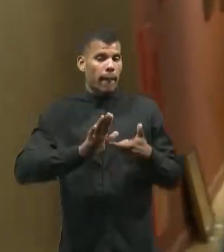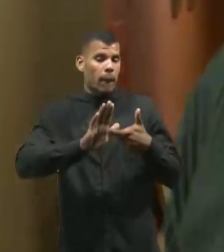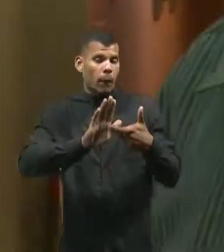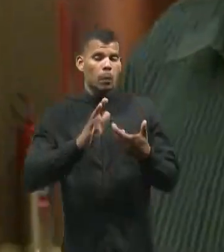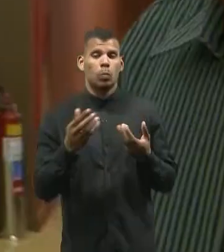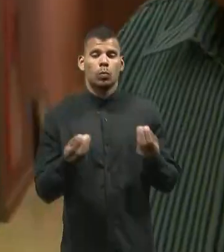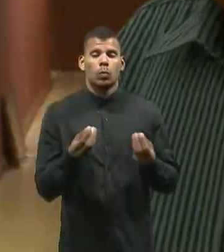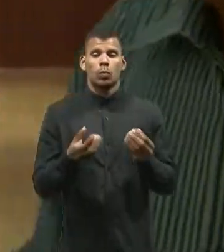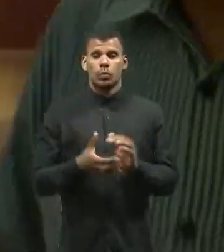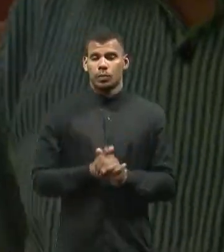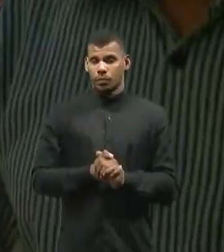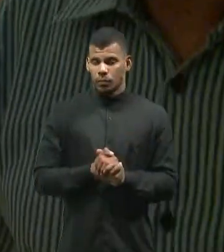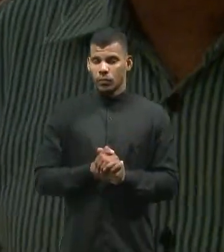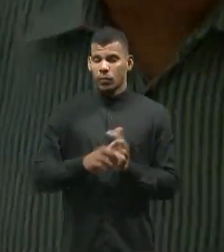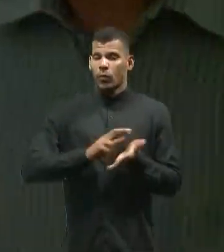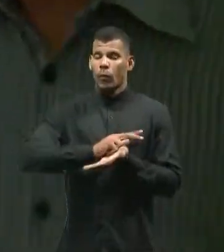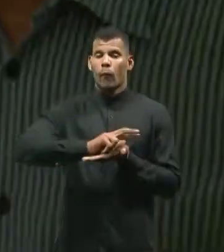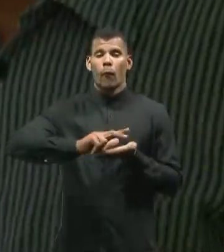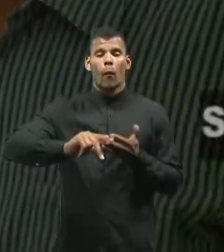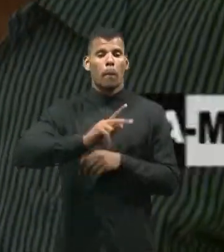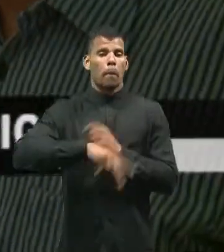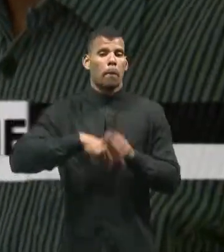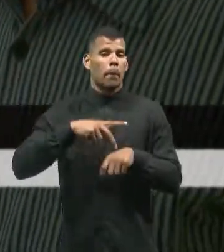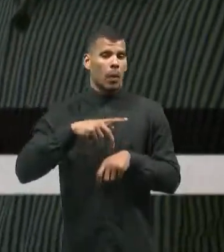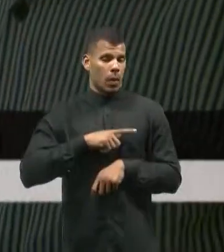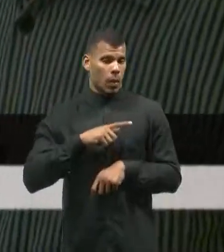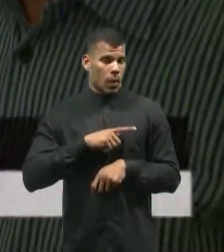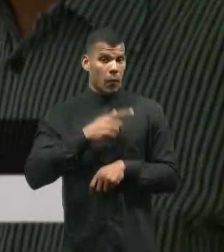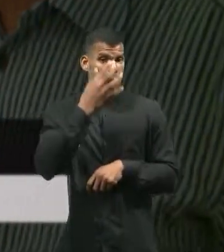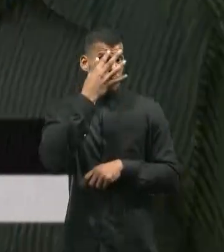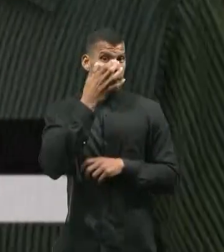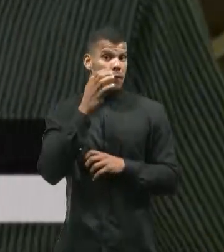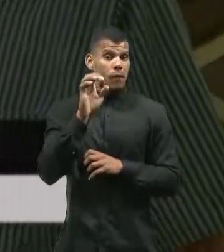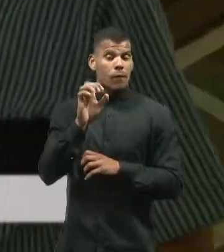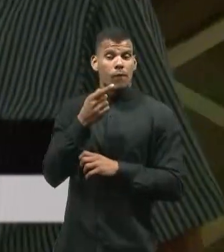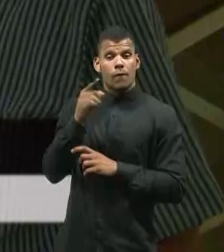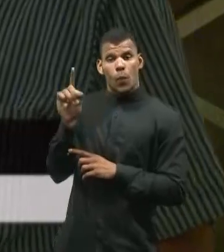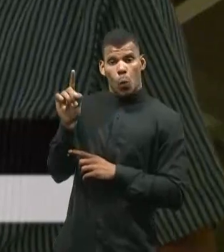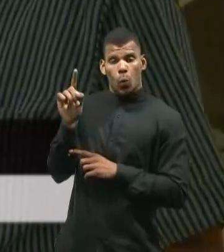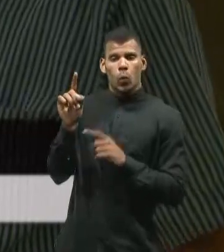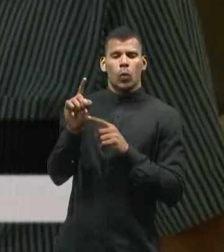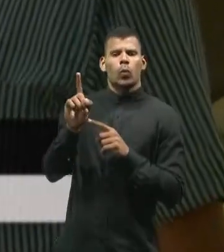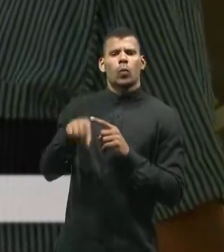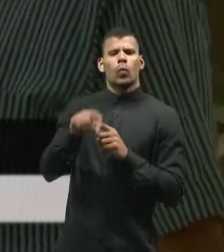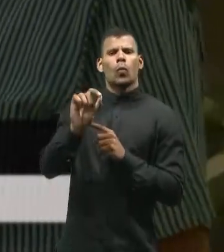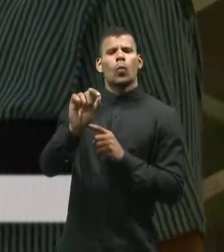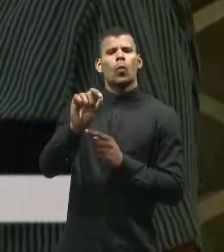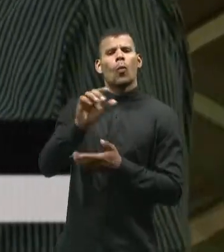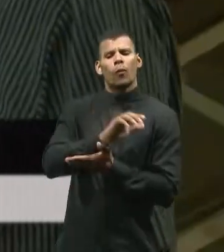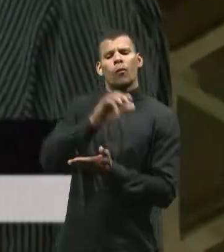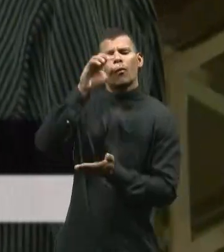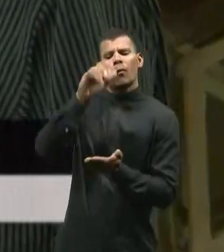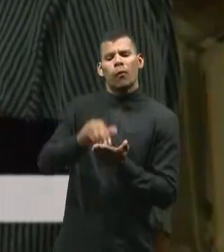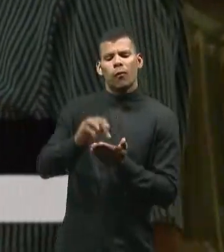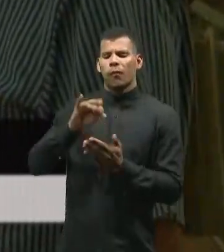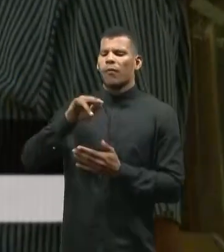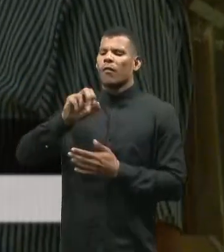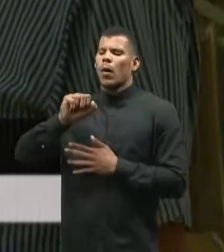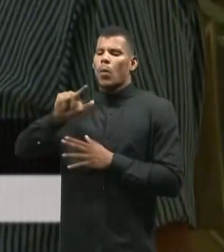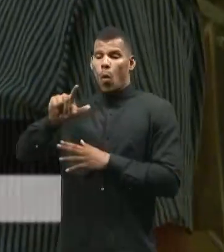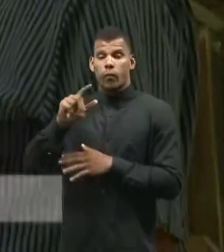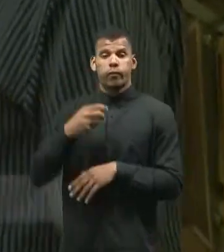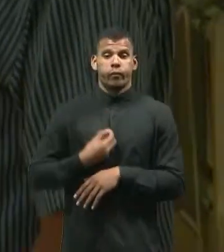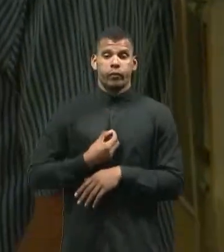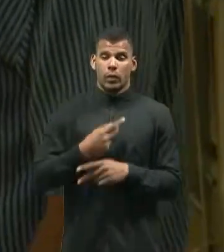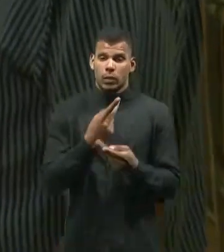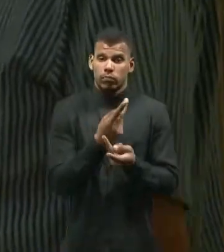passa por vários países que têm a fé como algo definitivo na vida de cada uma dessas